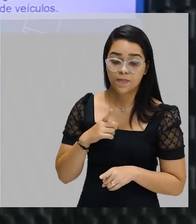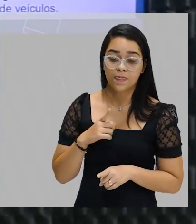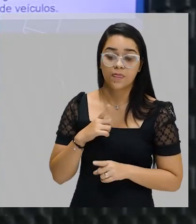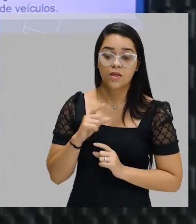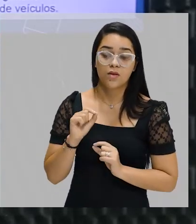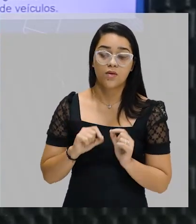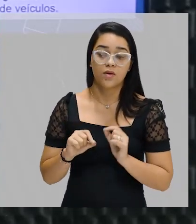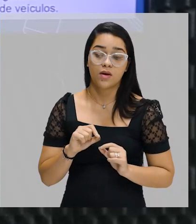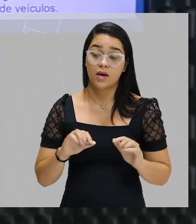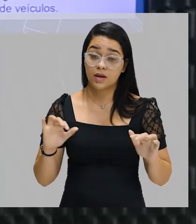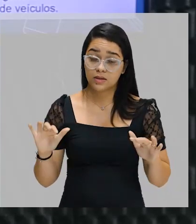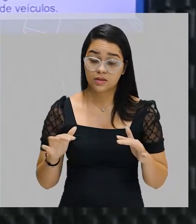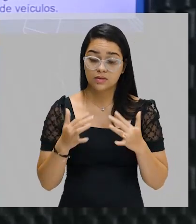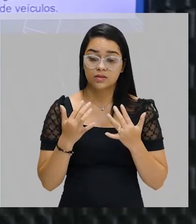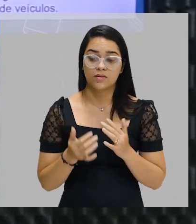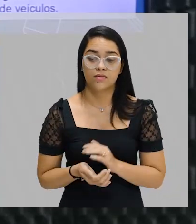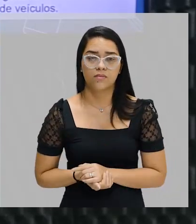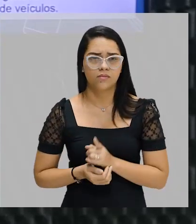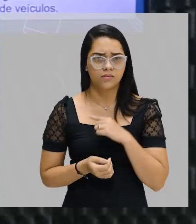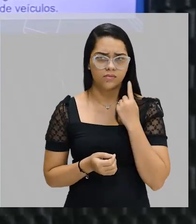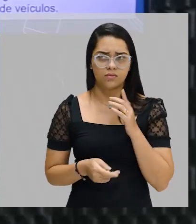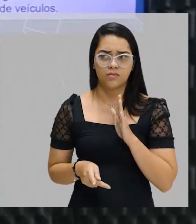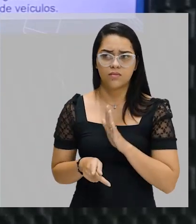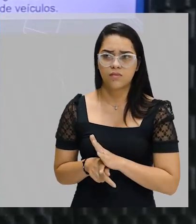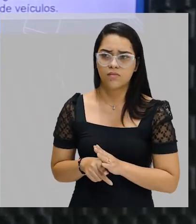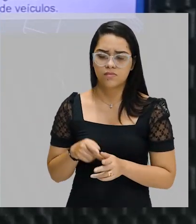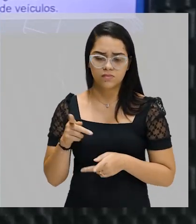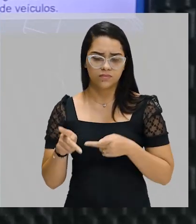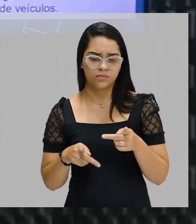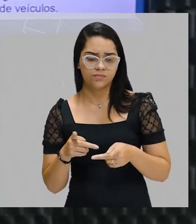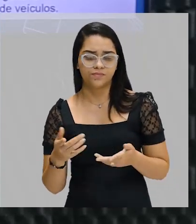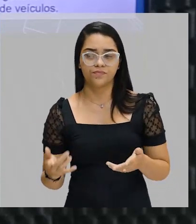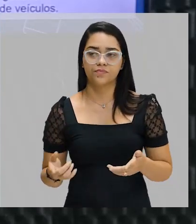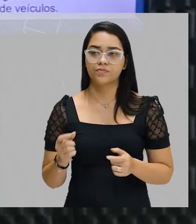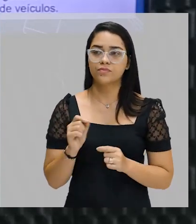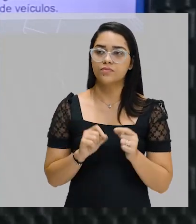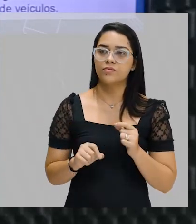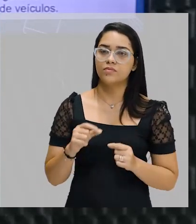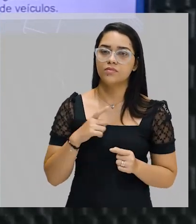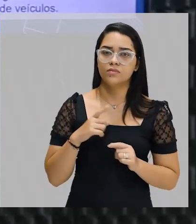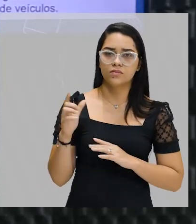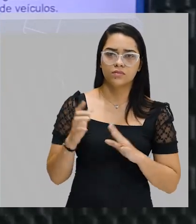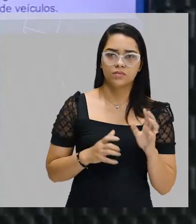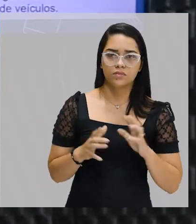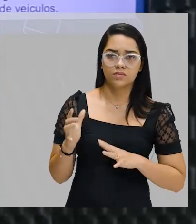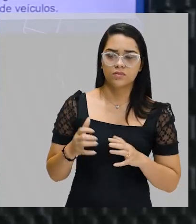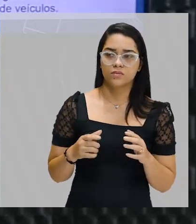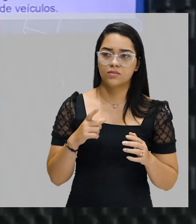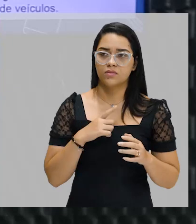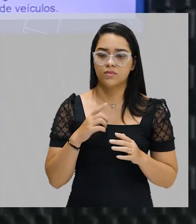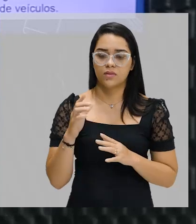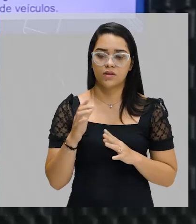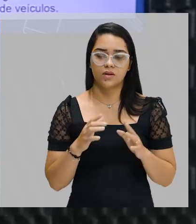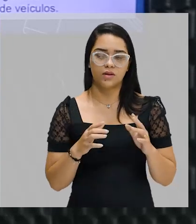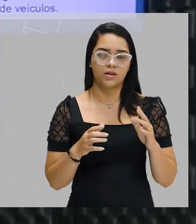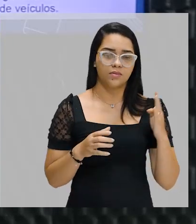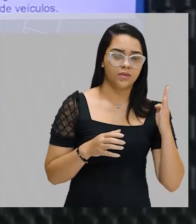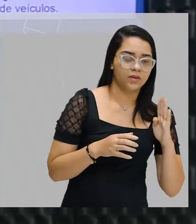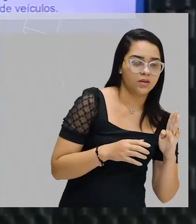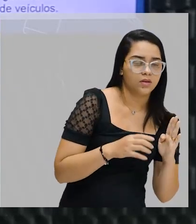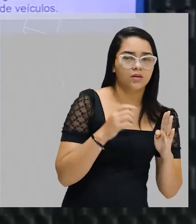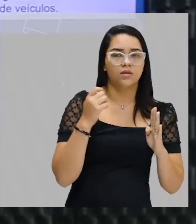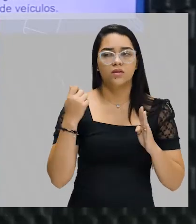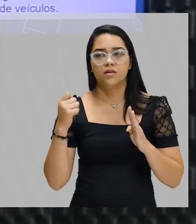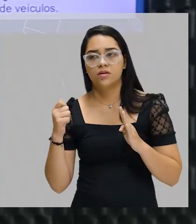galera, muita atenção, tá? Quando a gente fala em termos populares, né? Existe essa rivalidade entre Brasil e Argentina, tá?